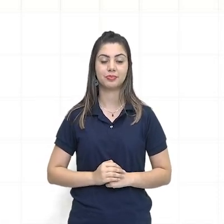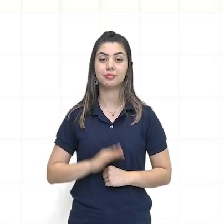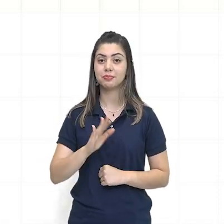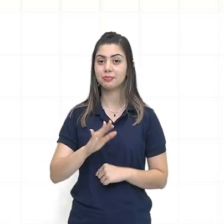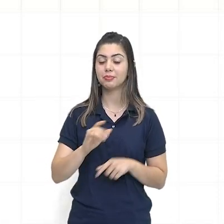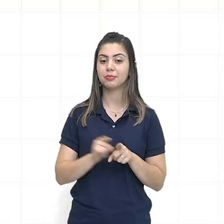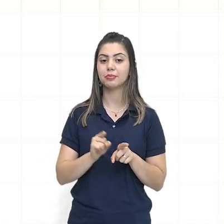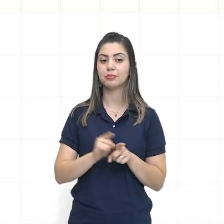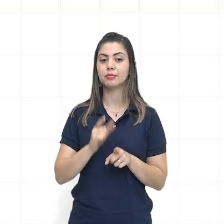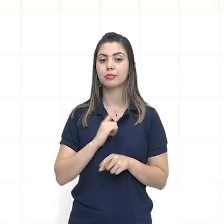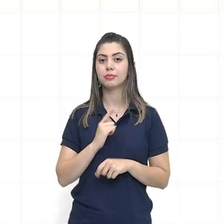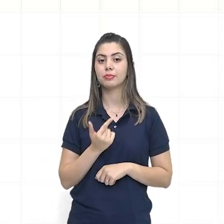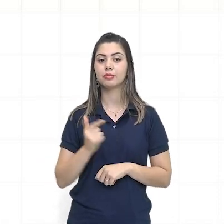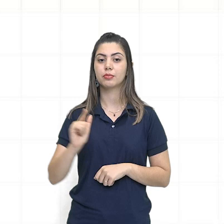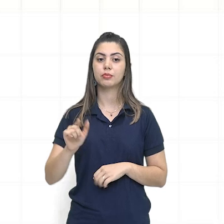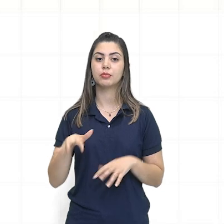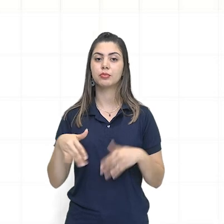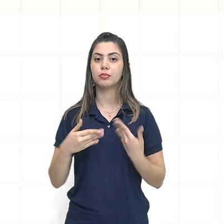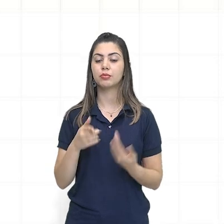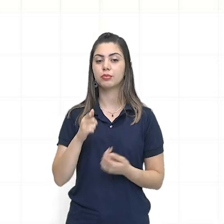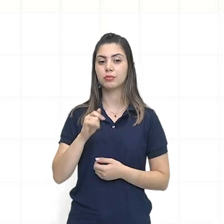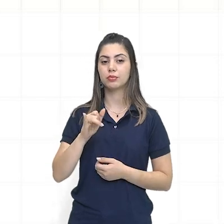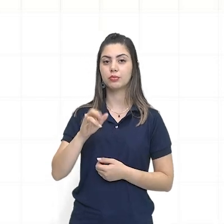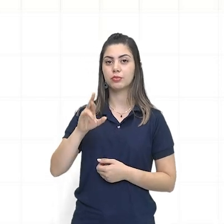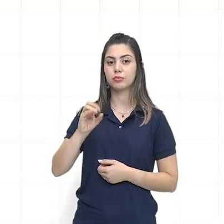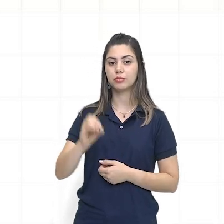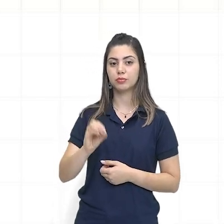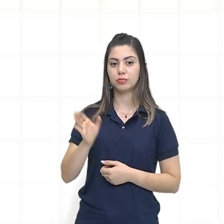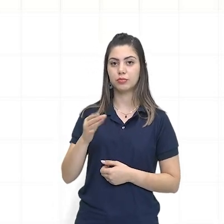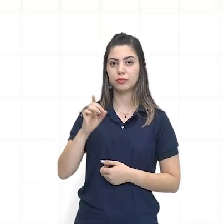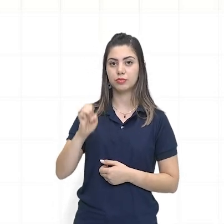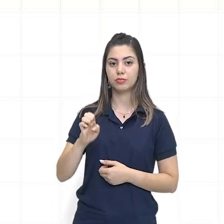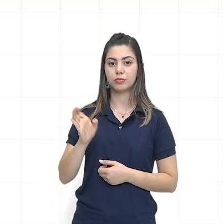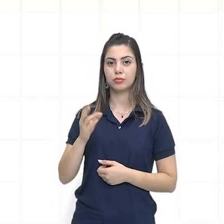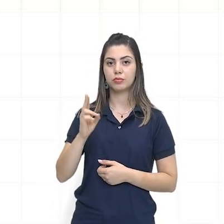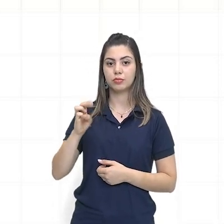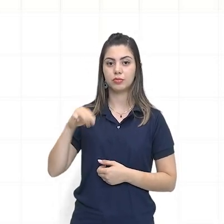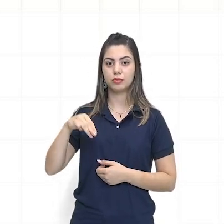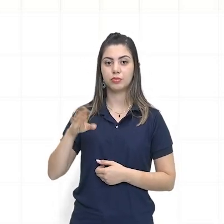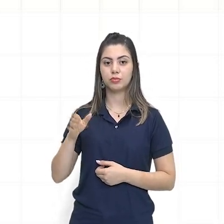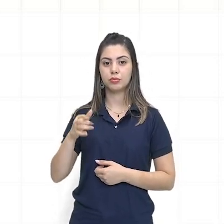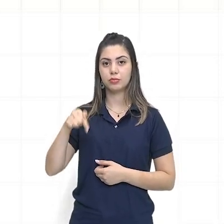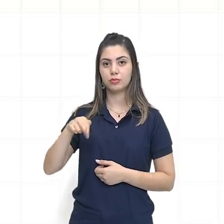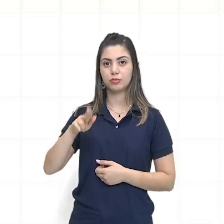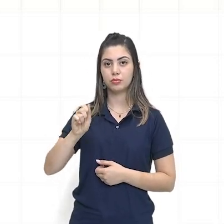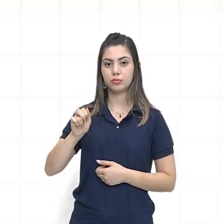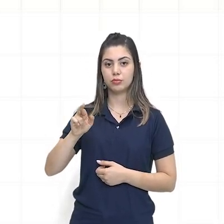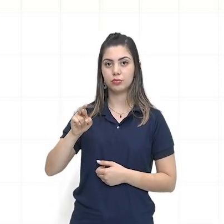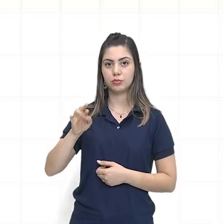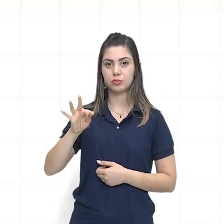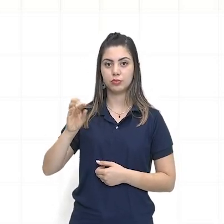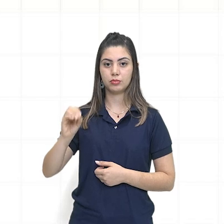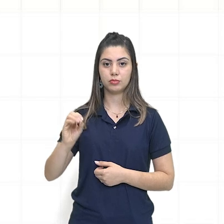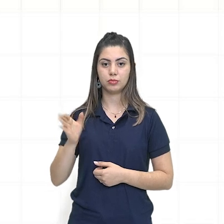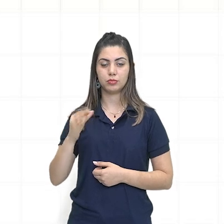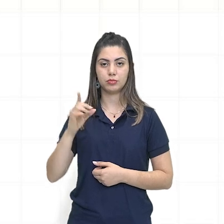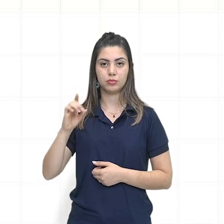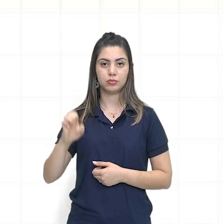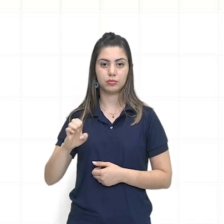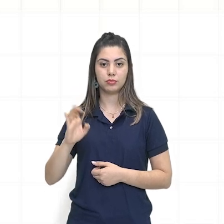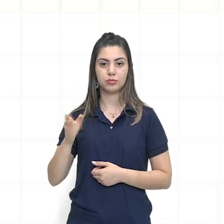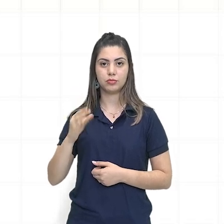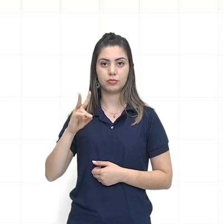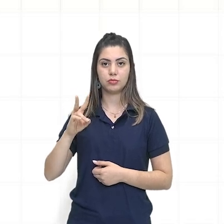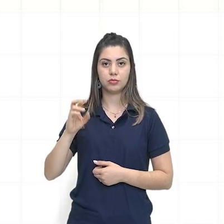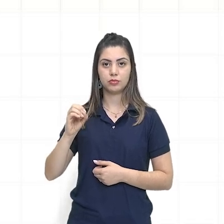E nós temos também o giro de 1/4 de volta. Vamos fixar aqui a reta e olha